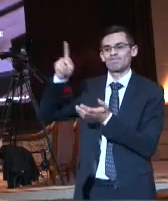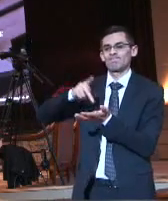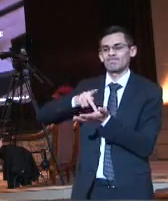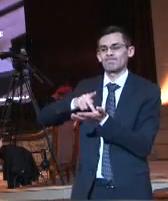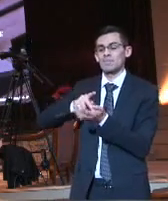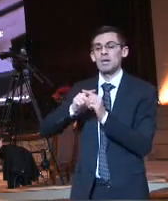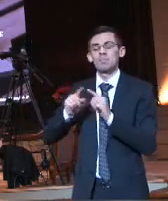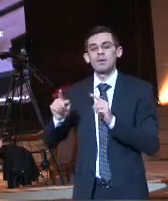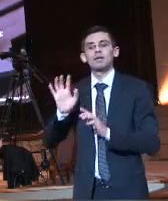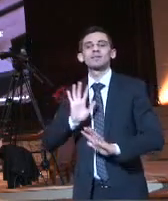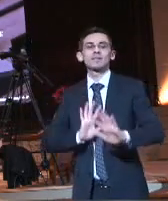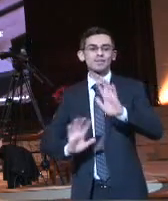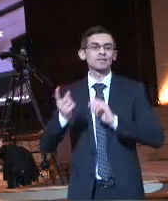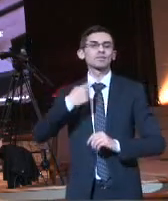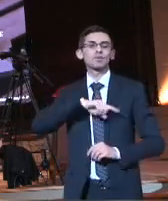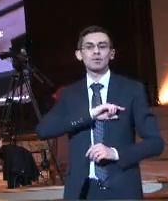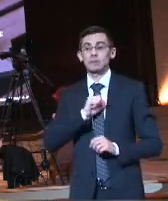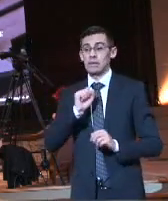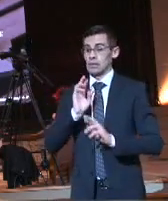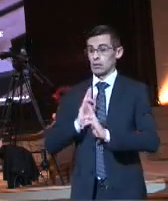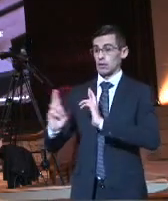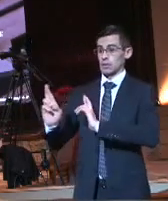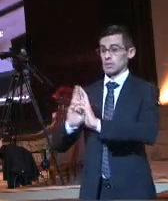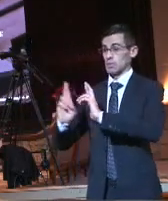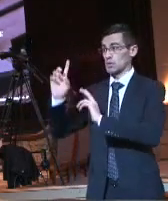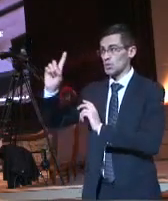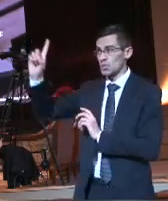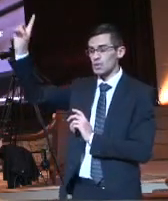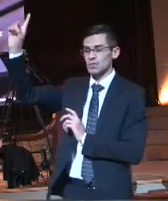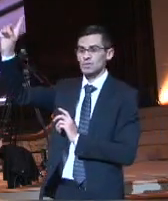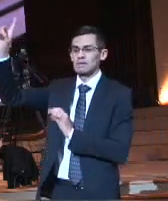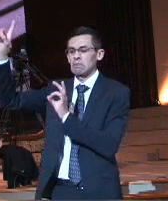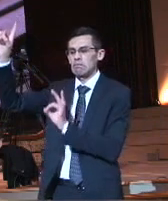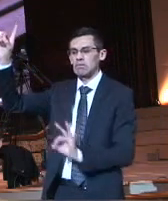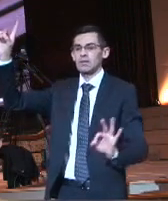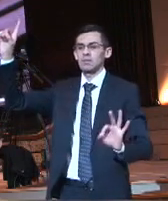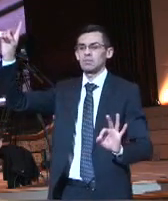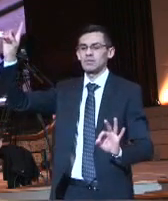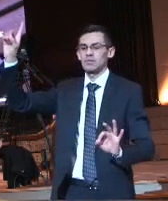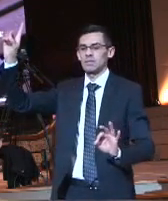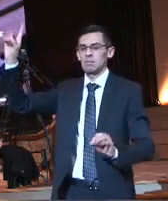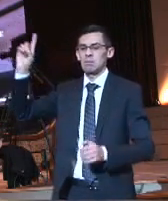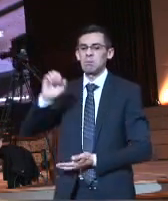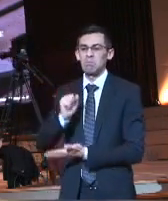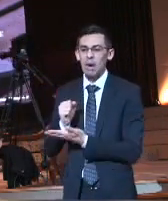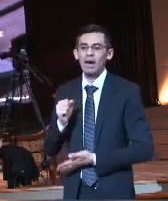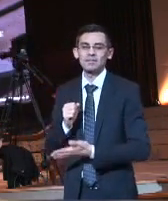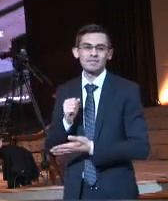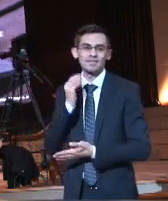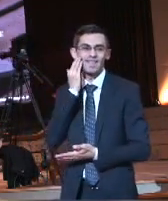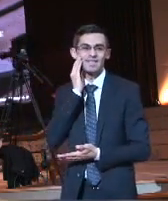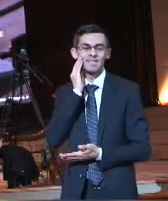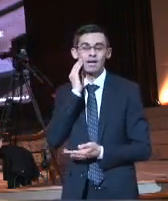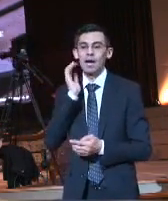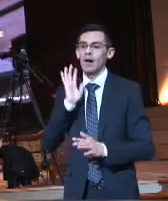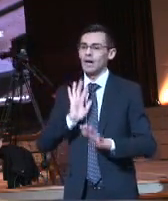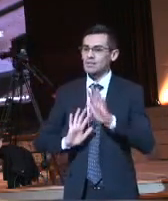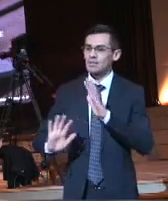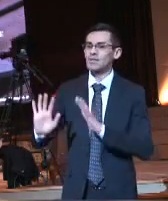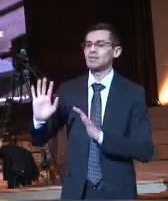A gente tem uma dimensão do nosso relacionamento com Deus muito pobre, muito pequeno. A gente tem